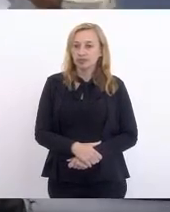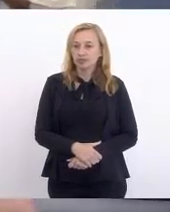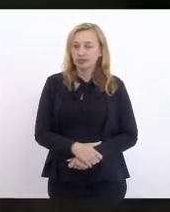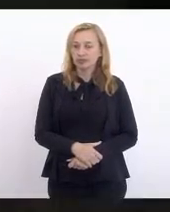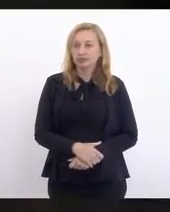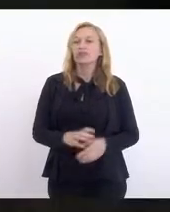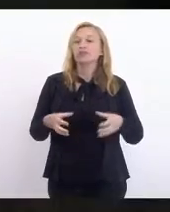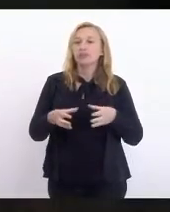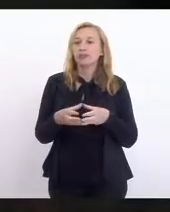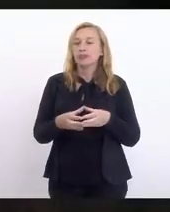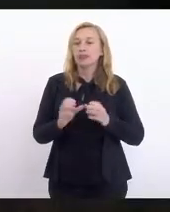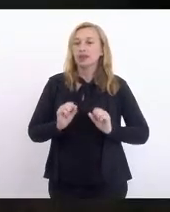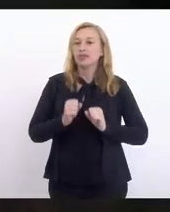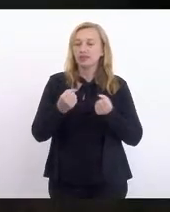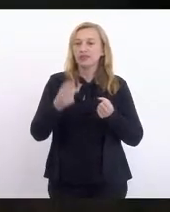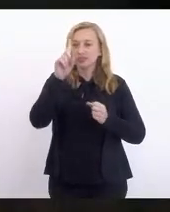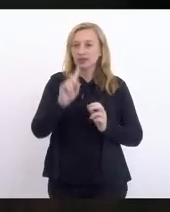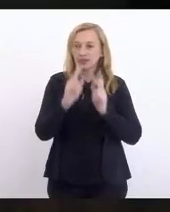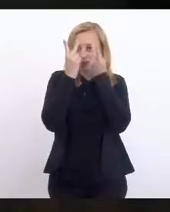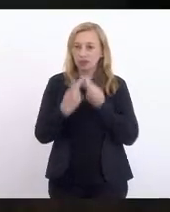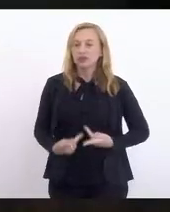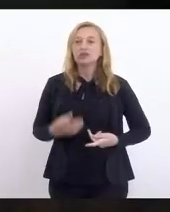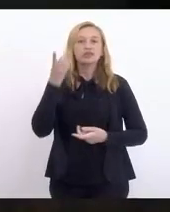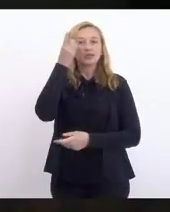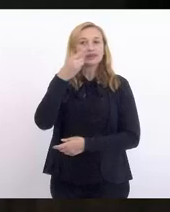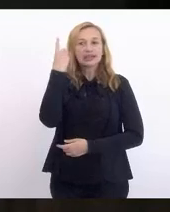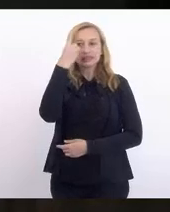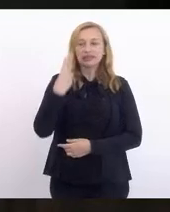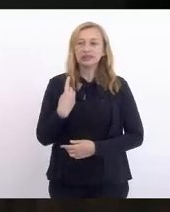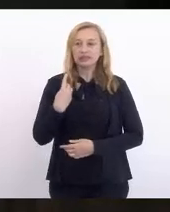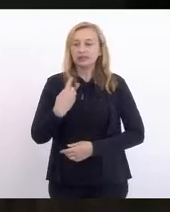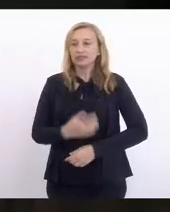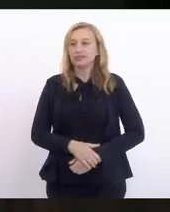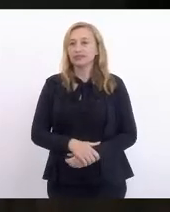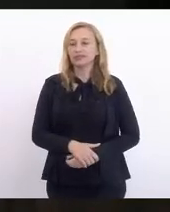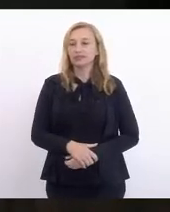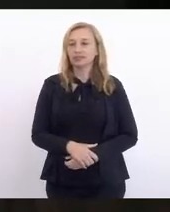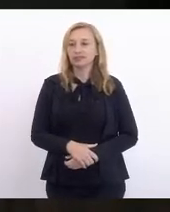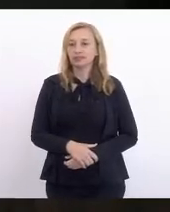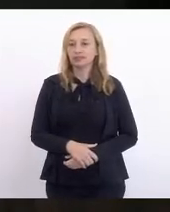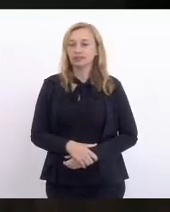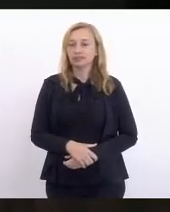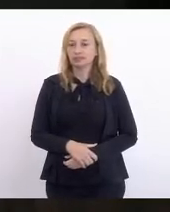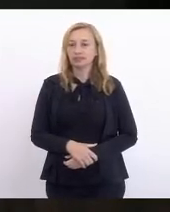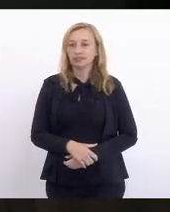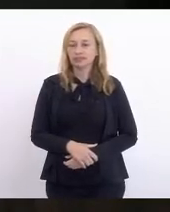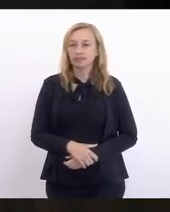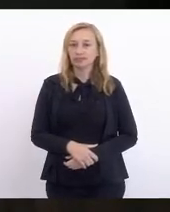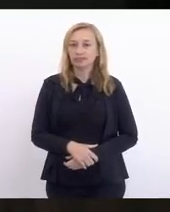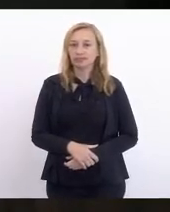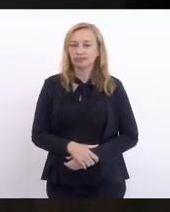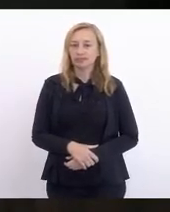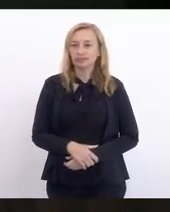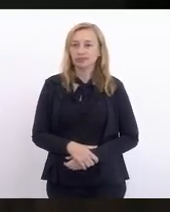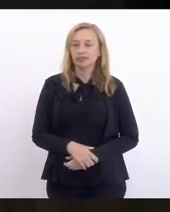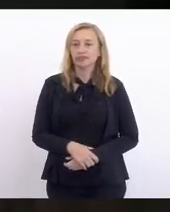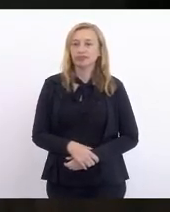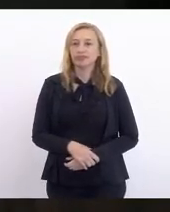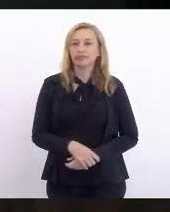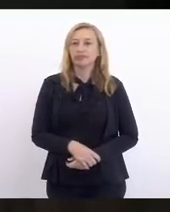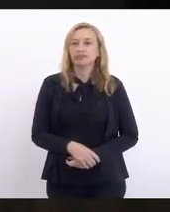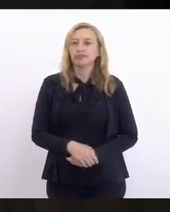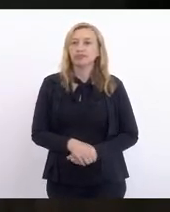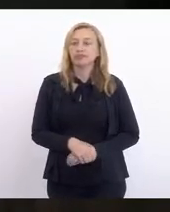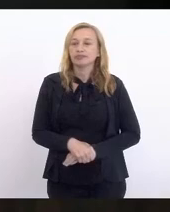e pela comissão de defesa dos Direitos Humanos Deputado a Dani Monteiro deputada Dani Monteiro